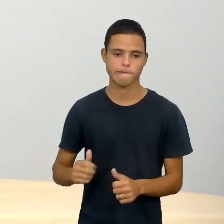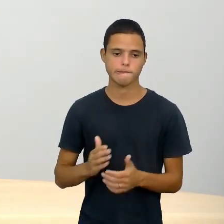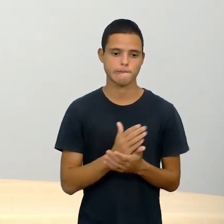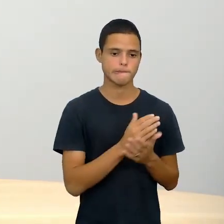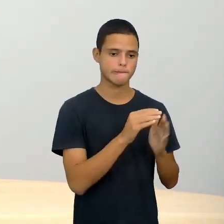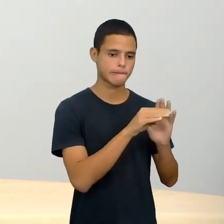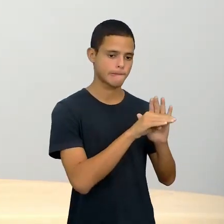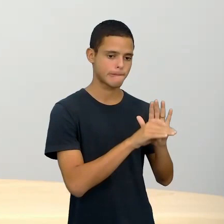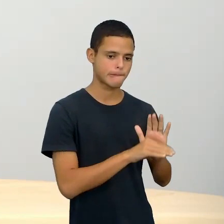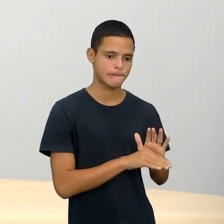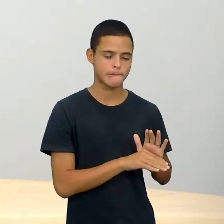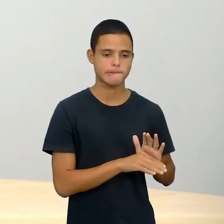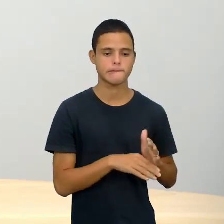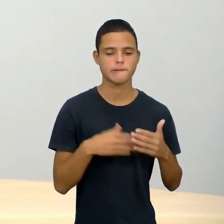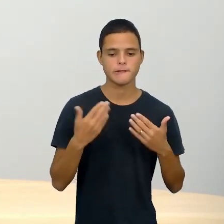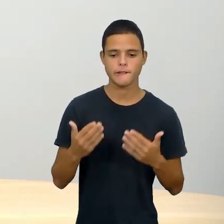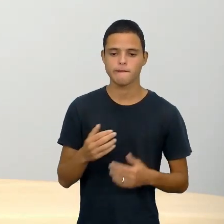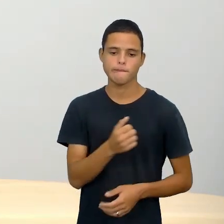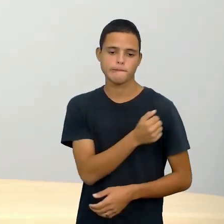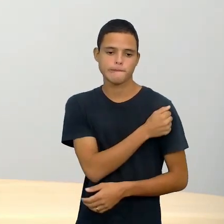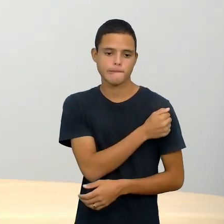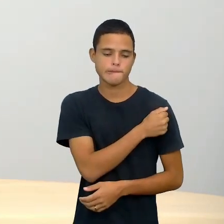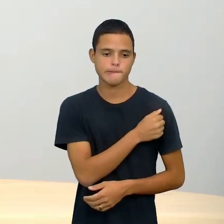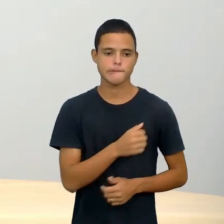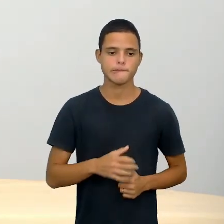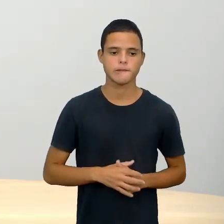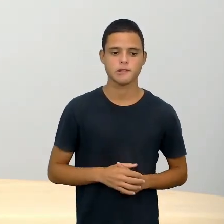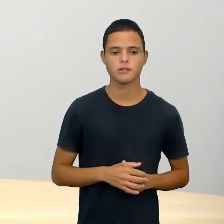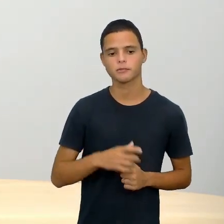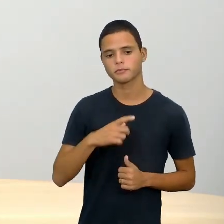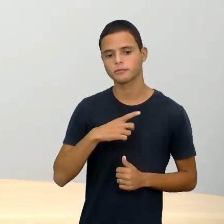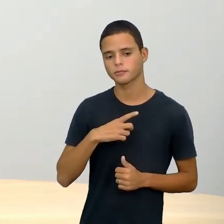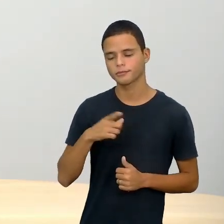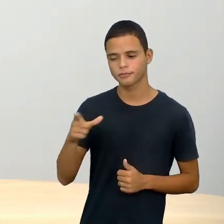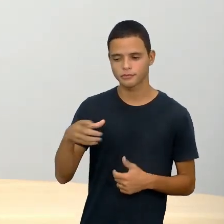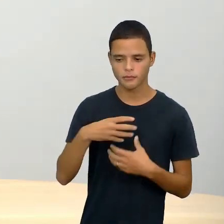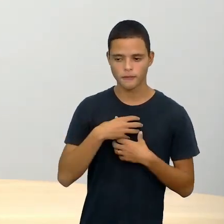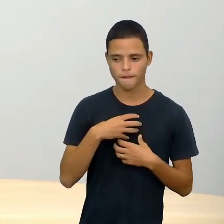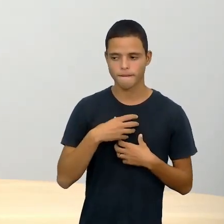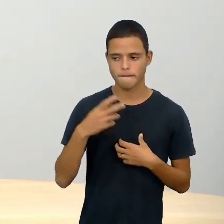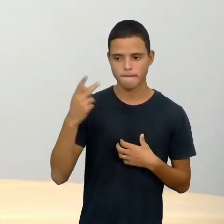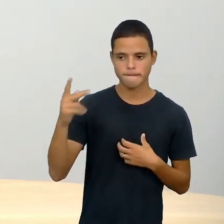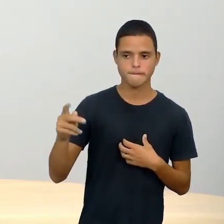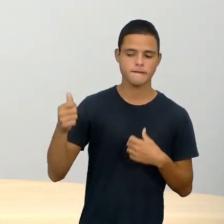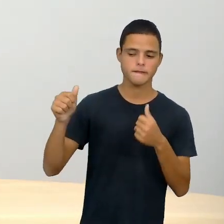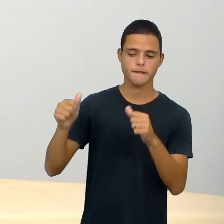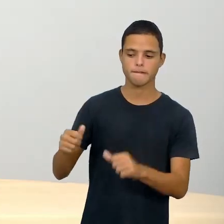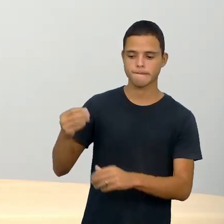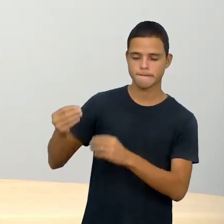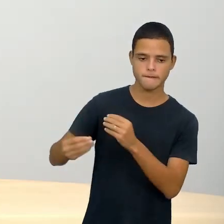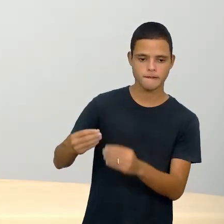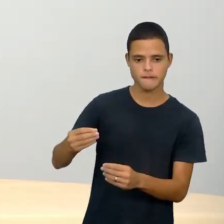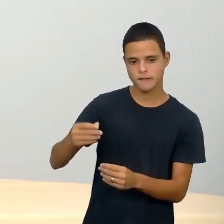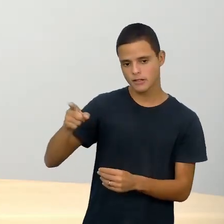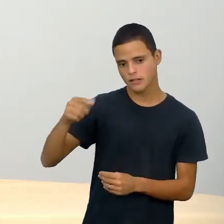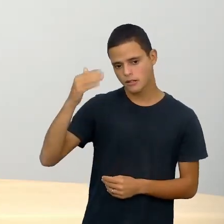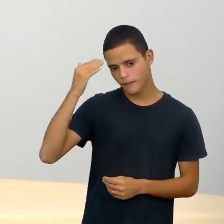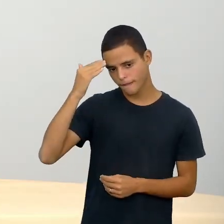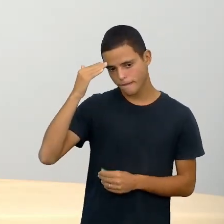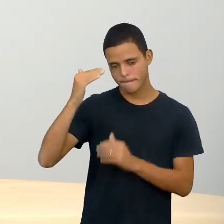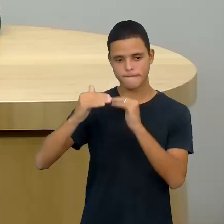artigos. Então, o aluno tem que estar ciente da sua avaliação para ele entender